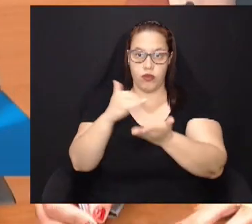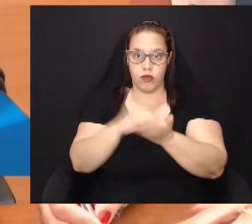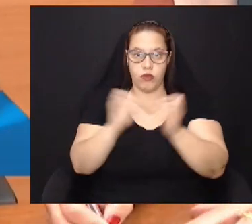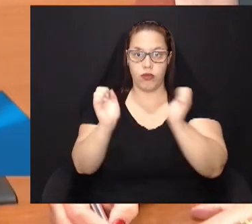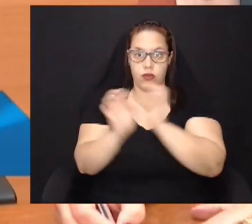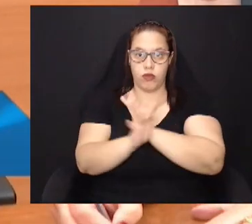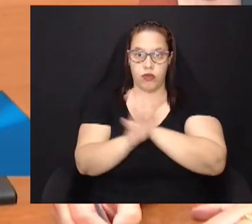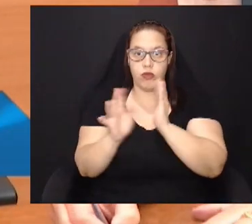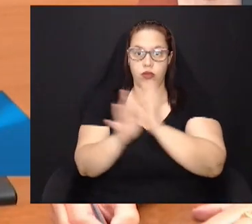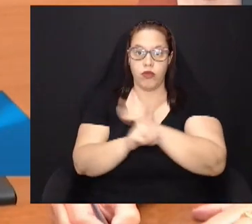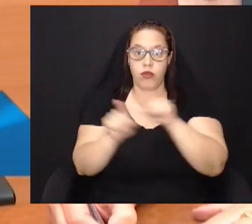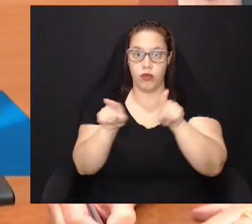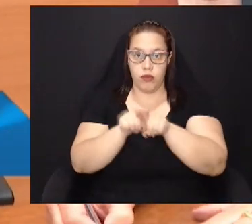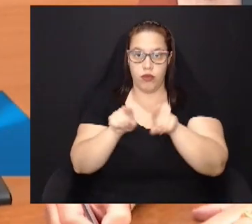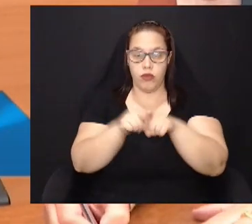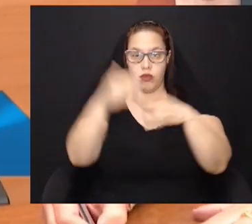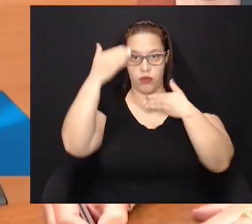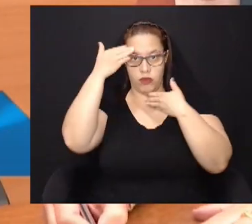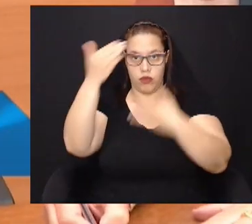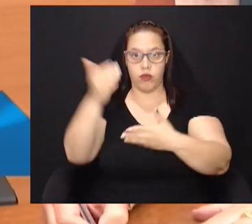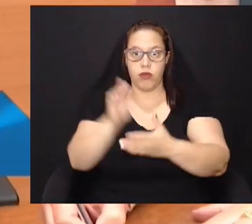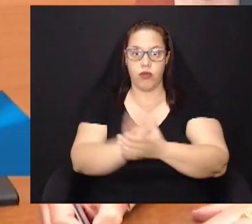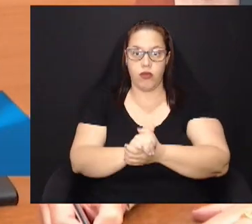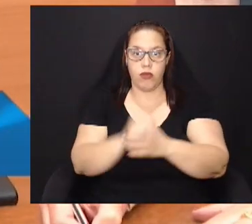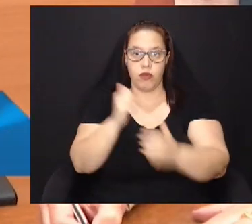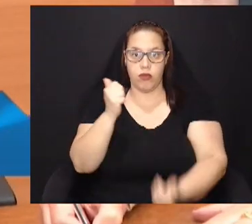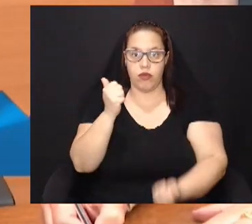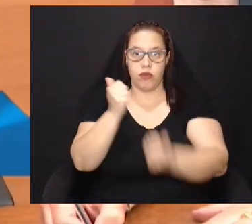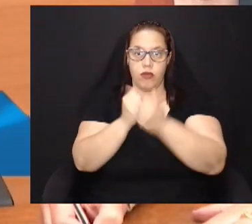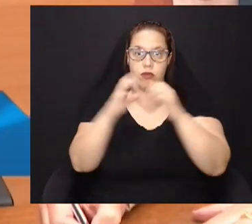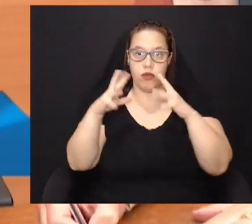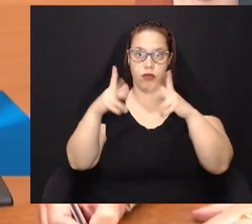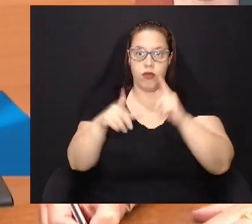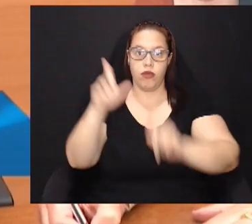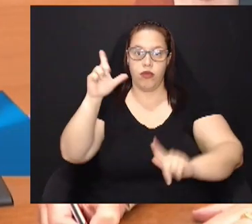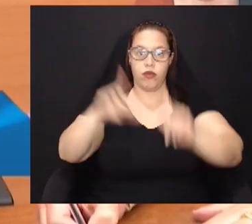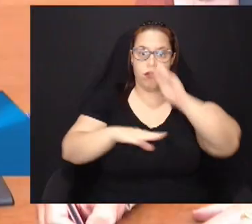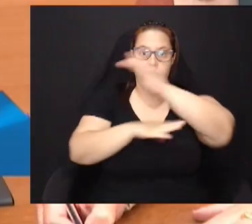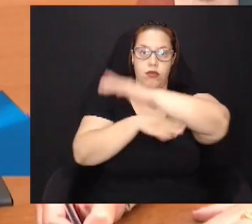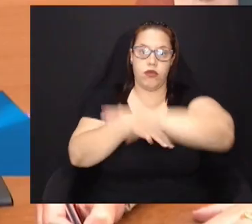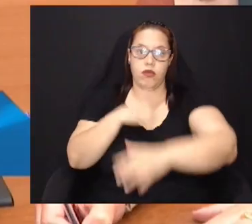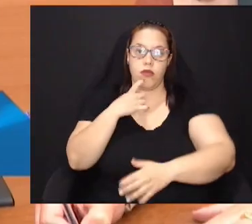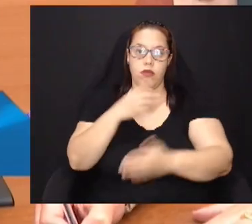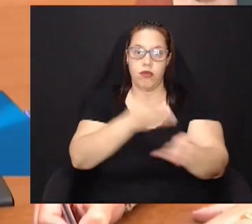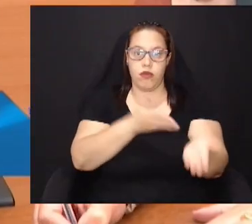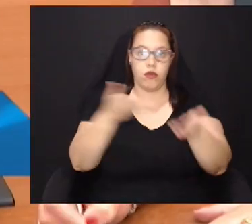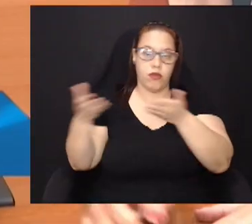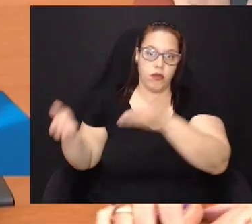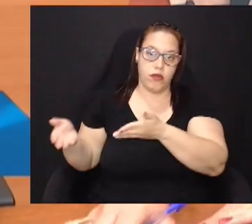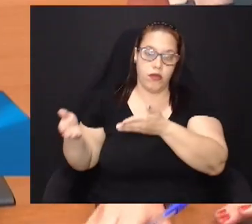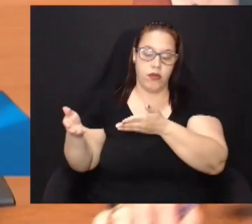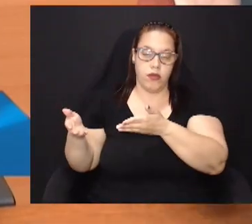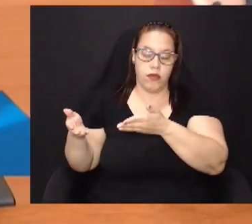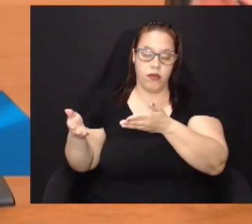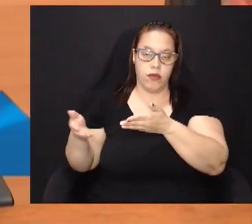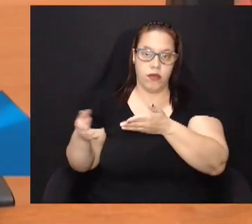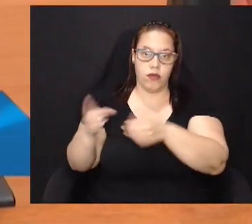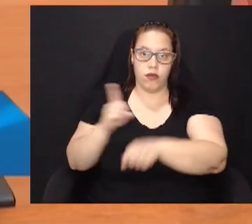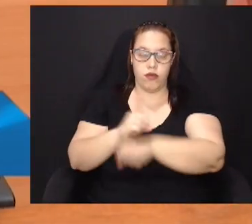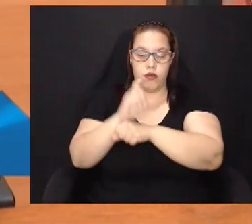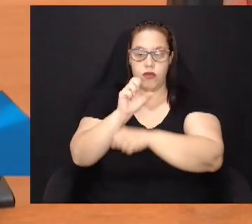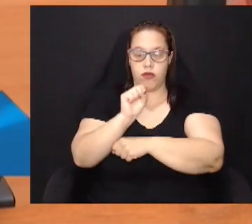Urbanismo também. Agradecer o apoio de todos aqui da TV Câmara. Eu vou passar a palavra à doutora